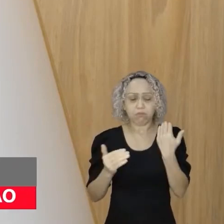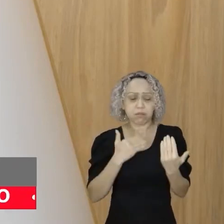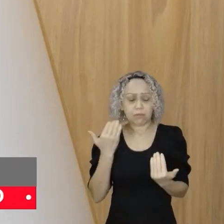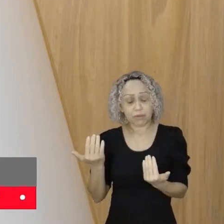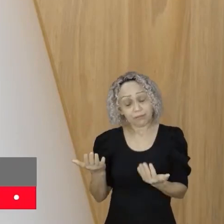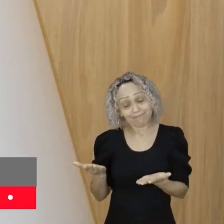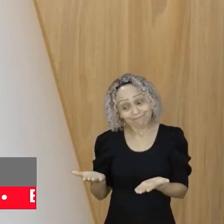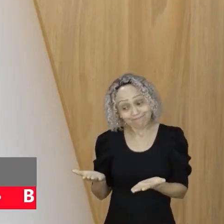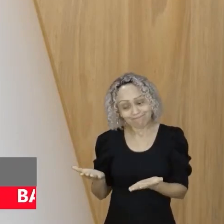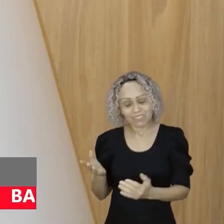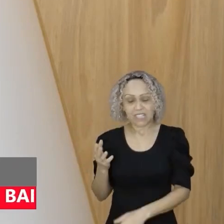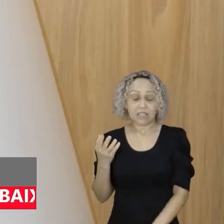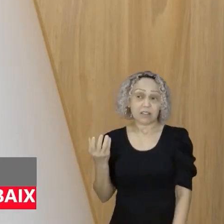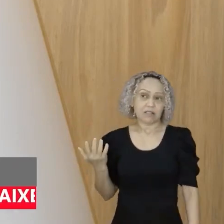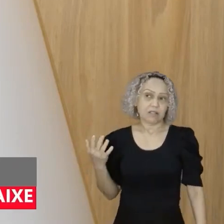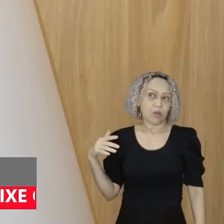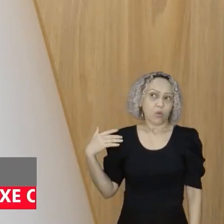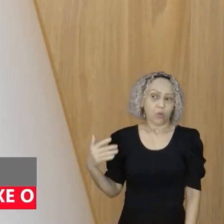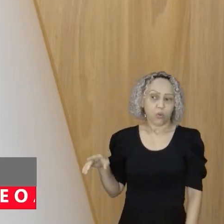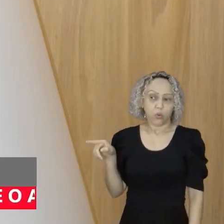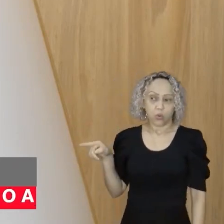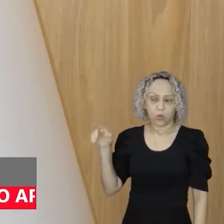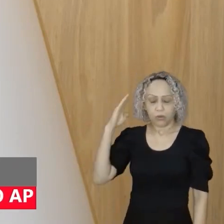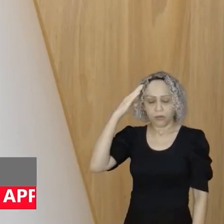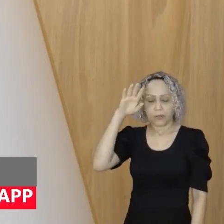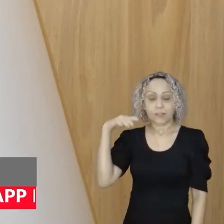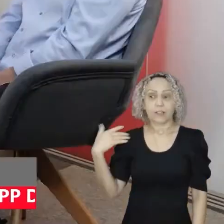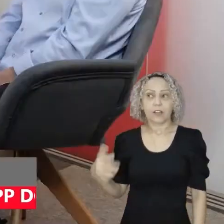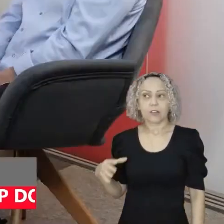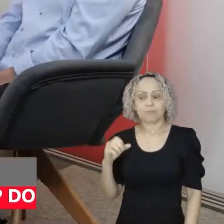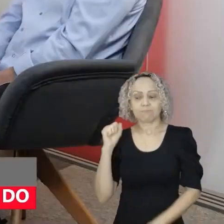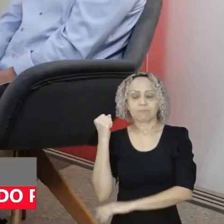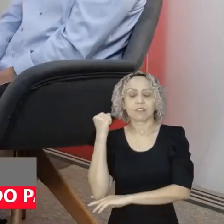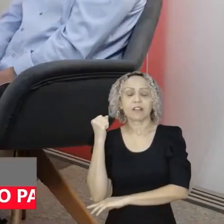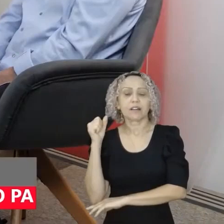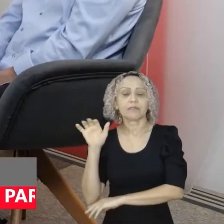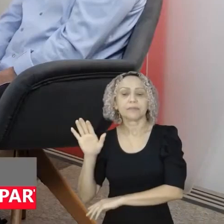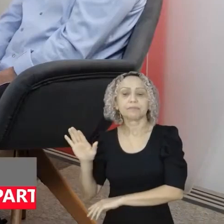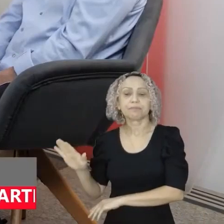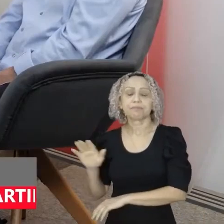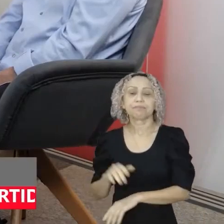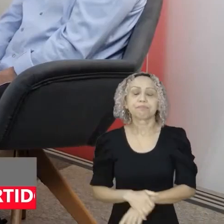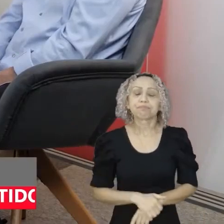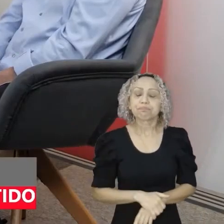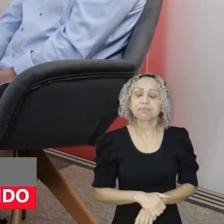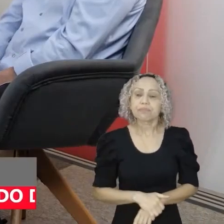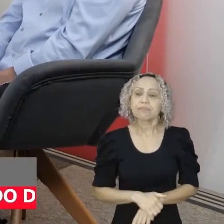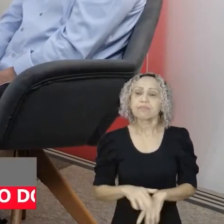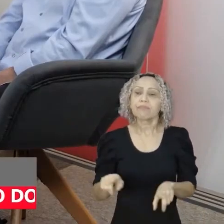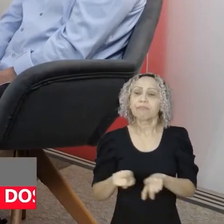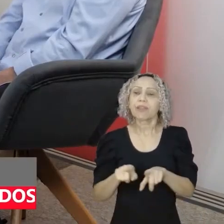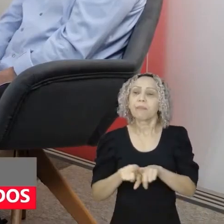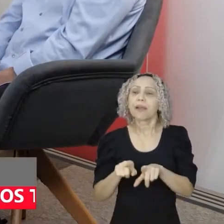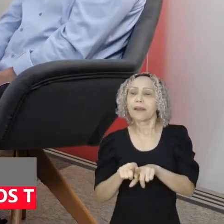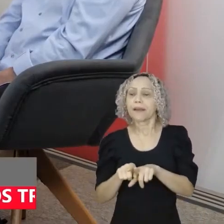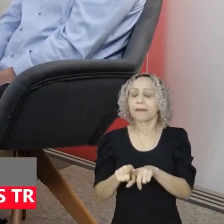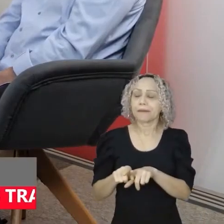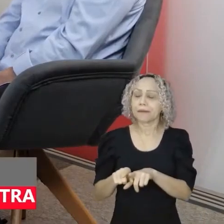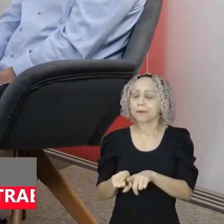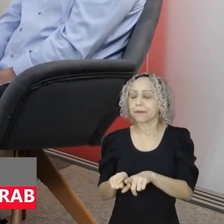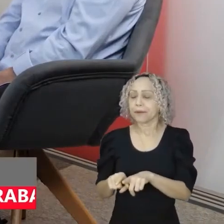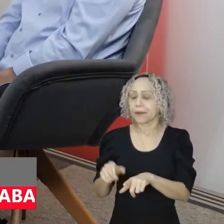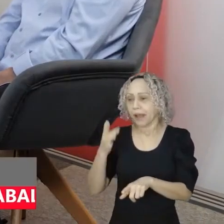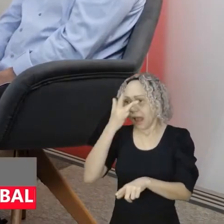E o senhor lembrou também da pandemia, a gente, o bolsonarismo, né, tem essa tática de